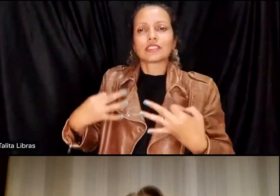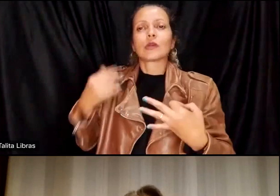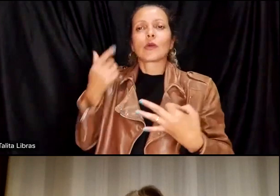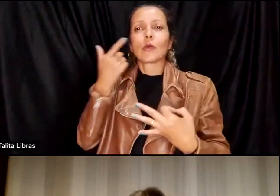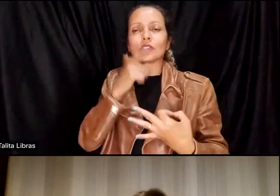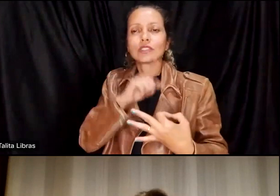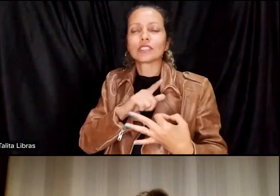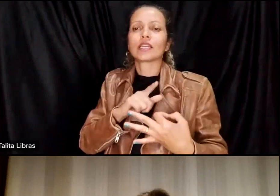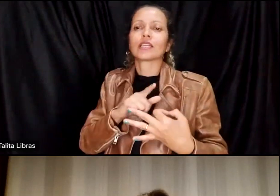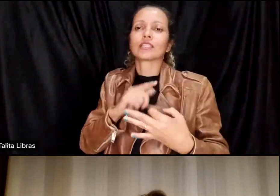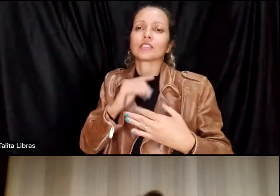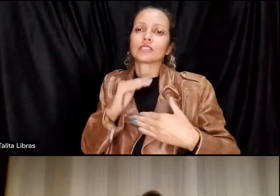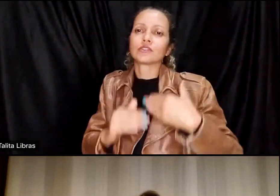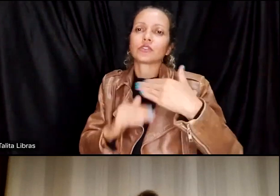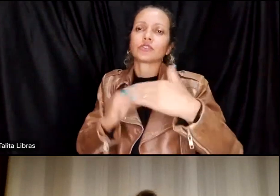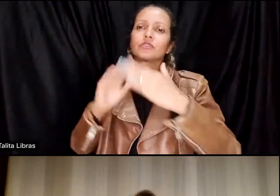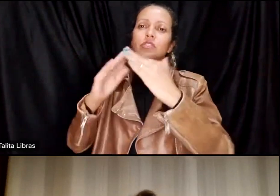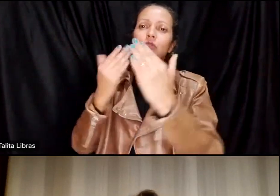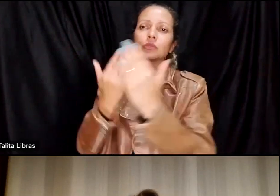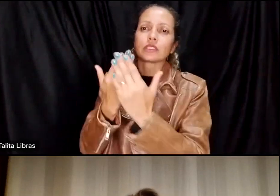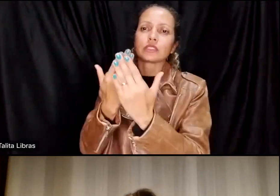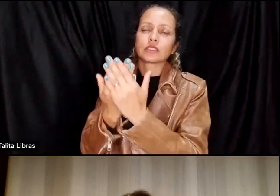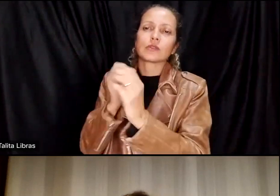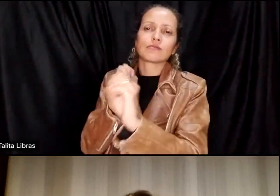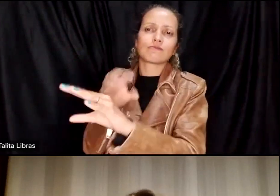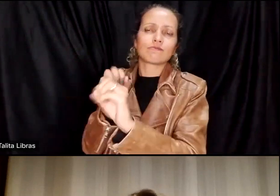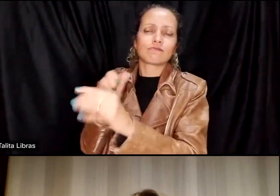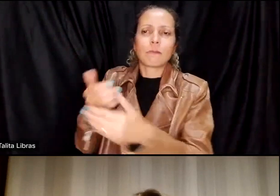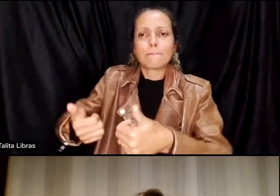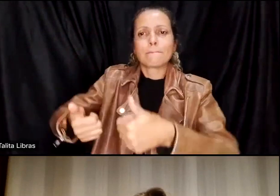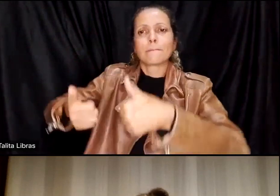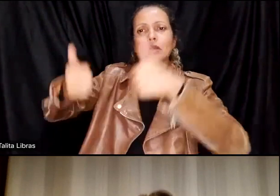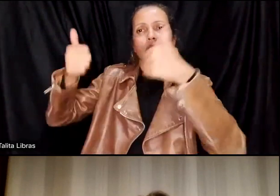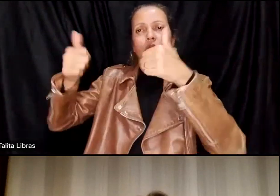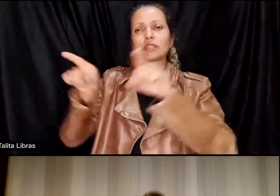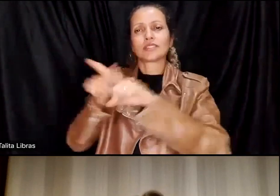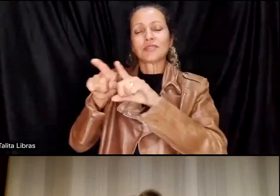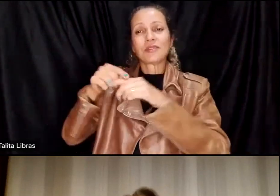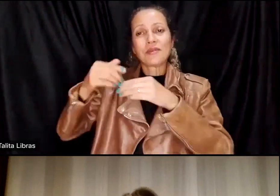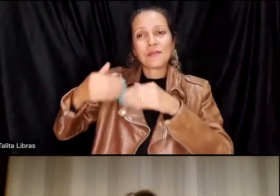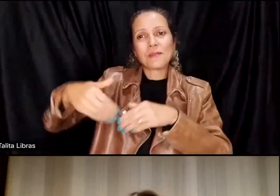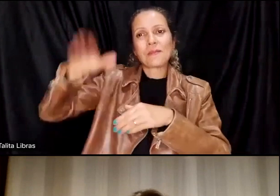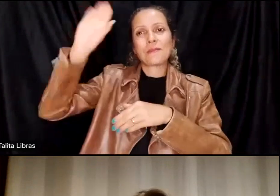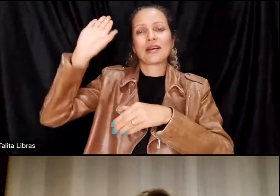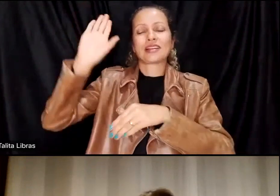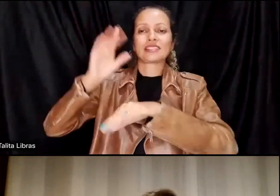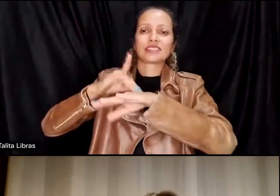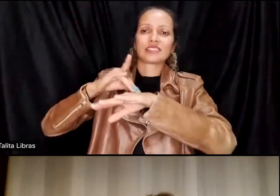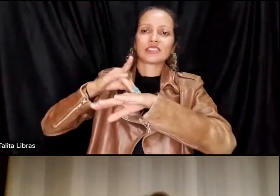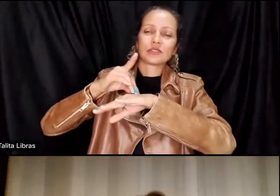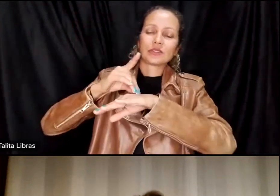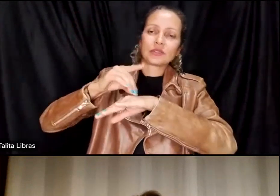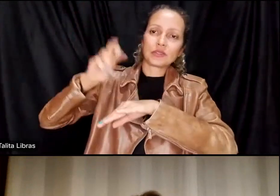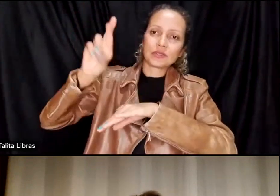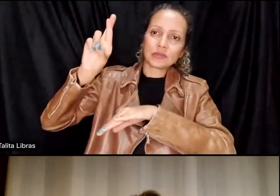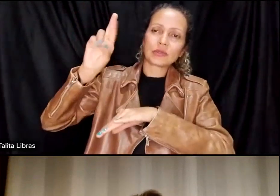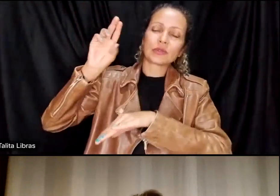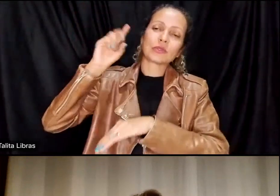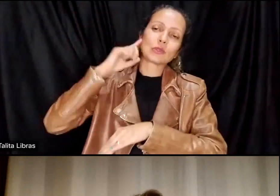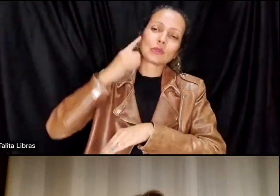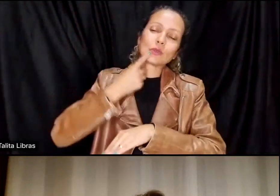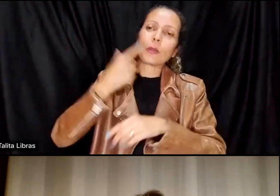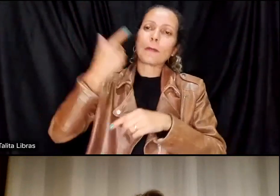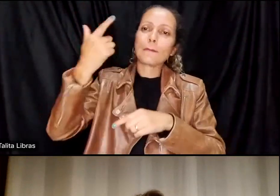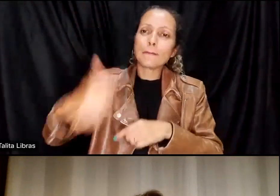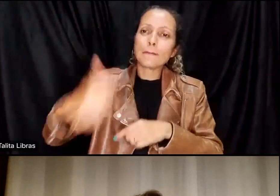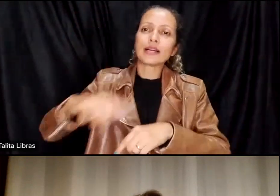desenvolver mais, para que tenhamos mais doutores surdos, que tenhamos mais mestres surdos, né? E que a gente tenha